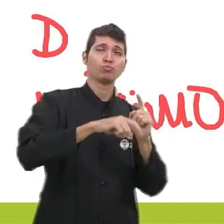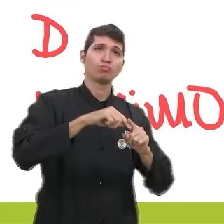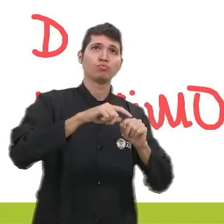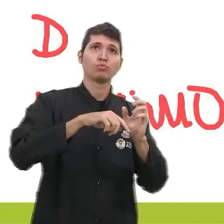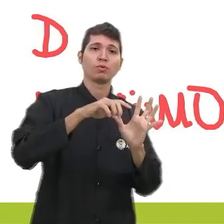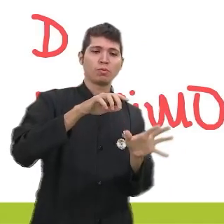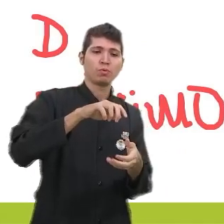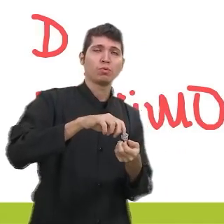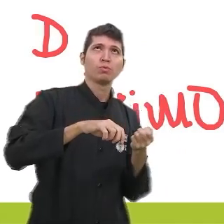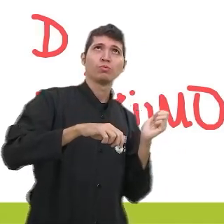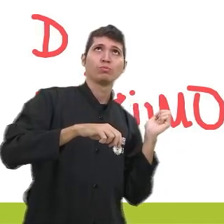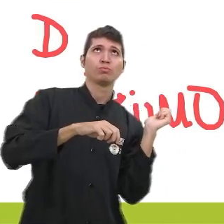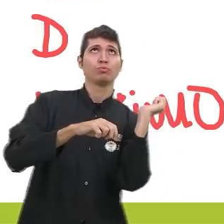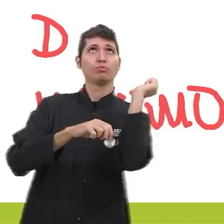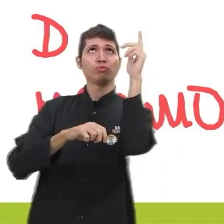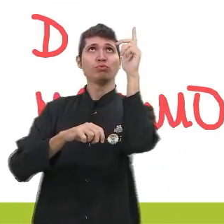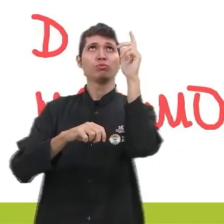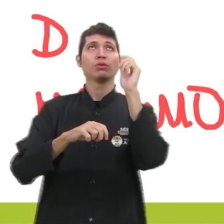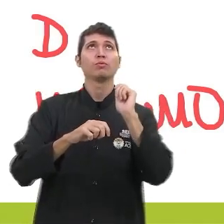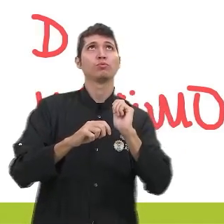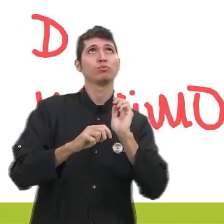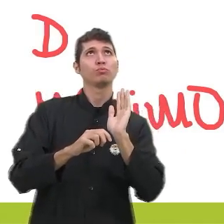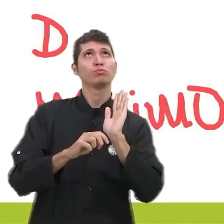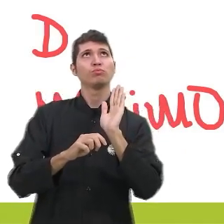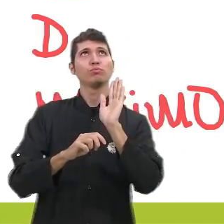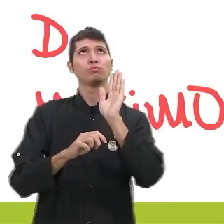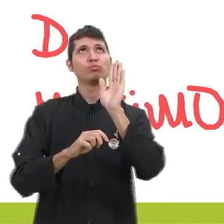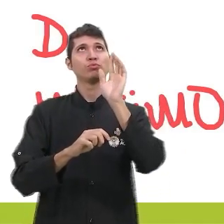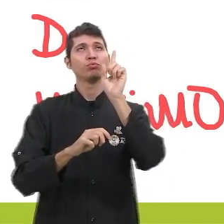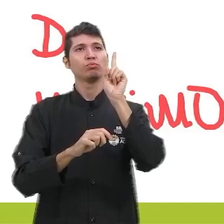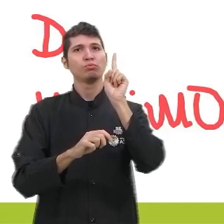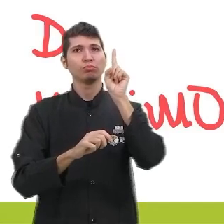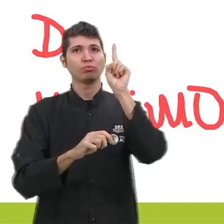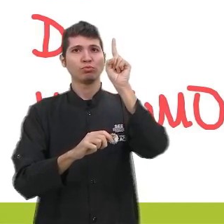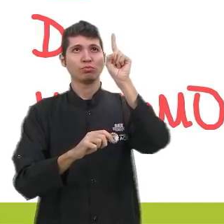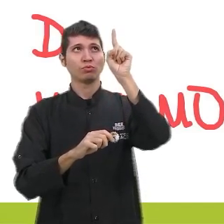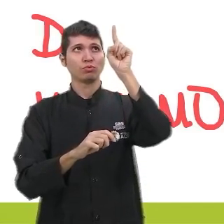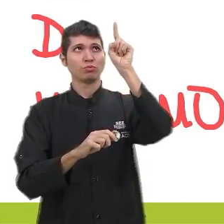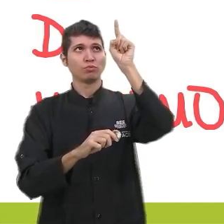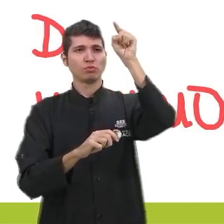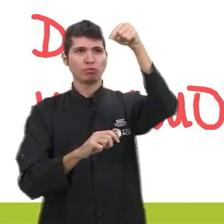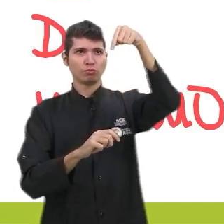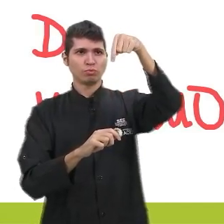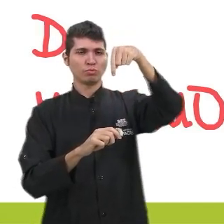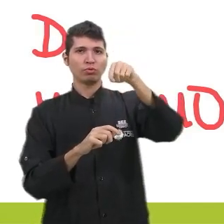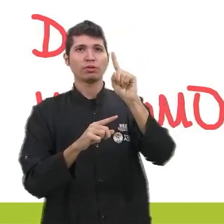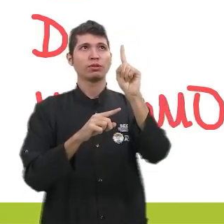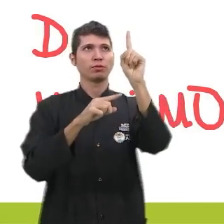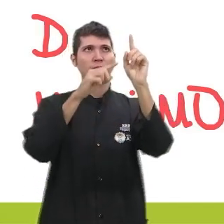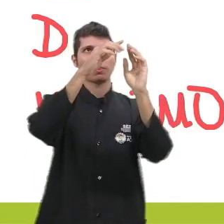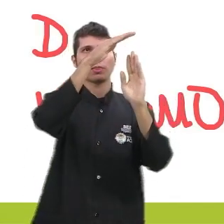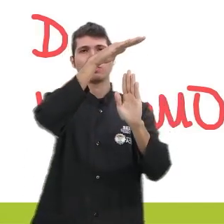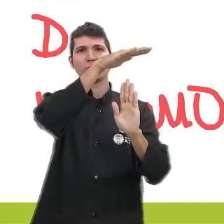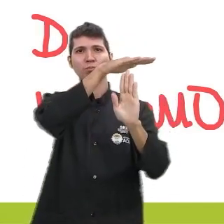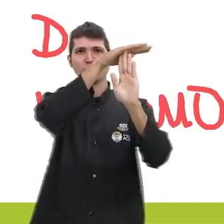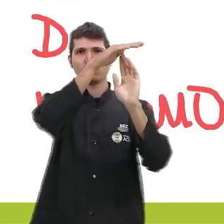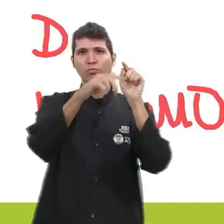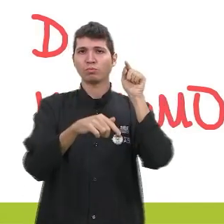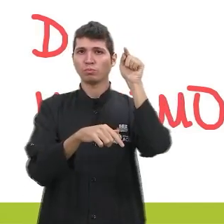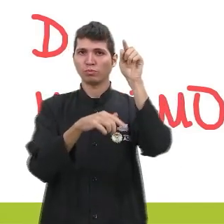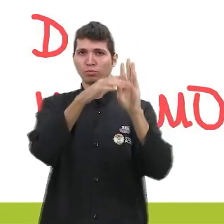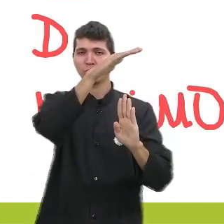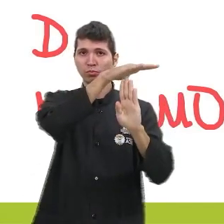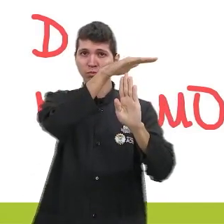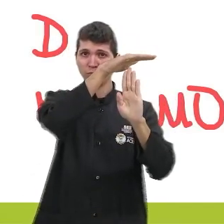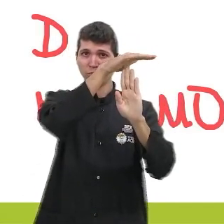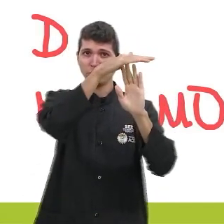cima para baixo, ele vai formar uma curva, né? E essa curvatura é chamada de ponto de máximo. Tudo bem? Vamos lá, segue aqui para a gente começar a ver exemplos